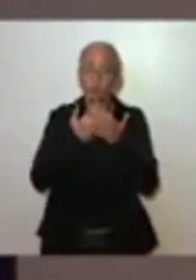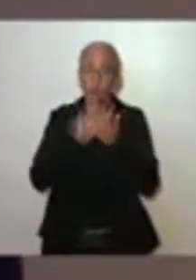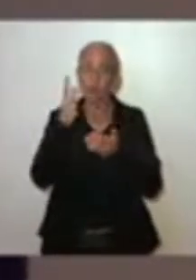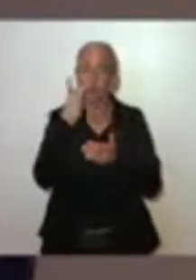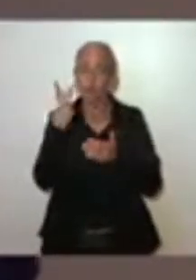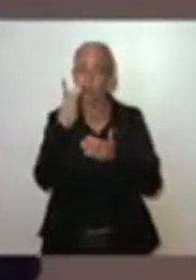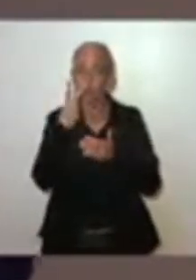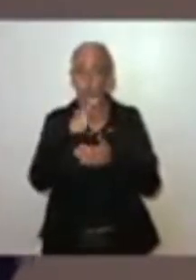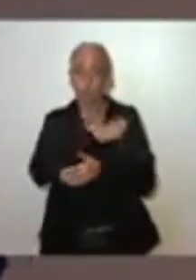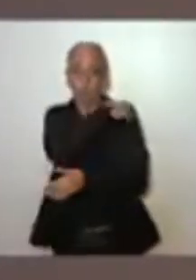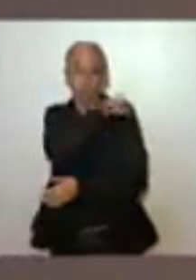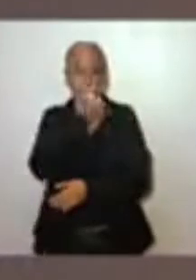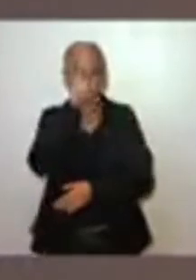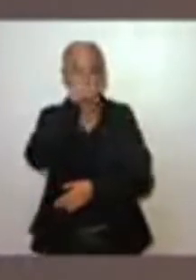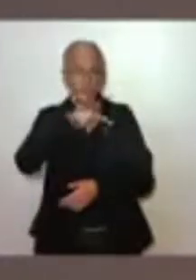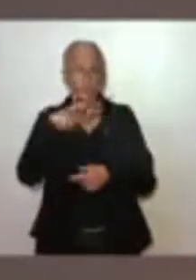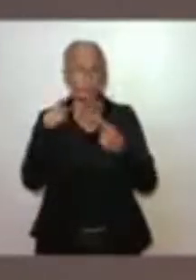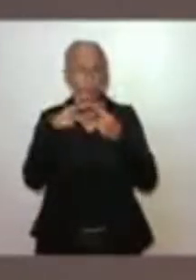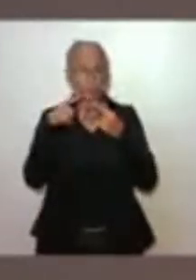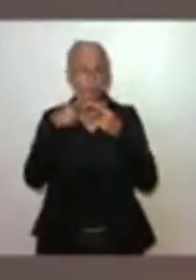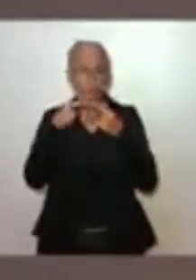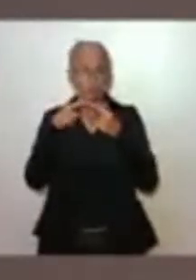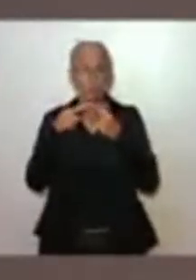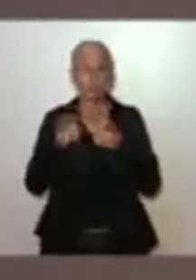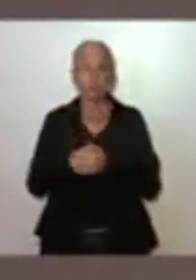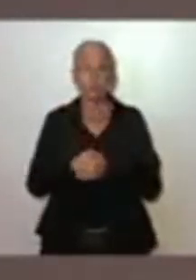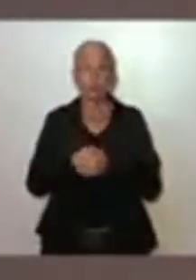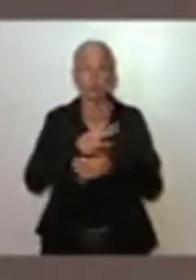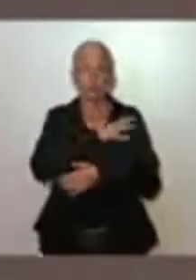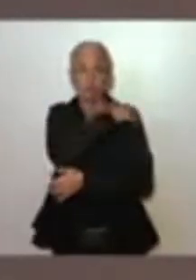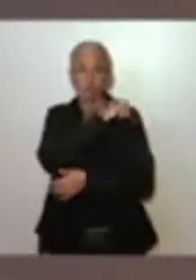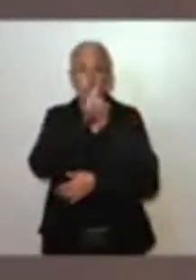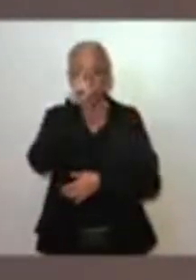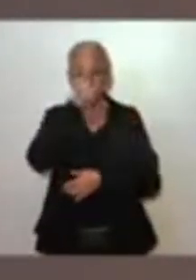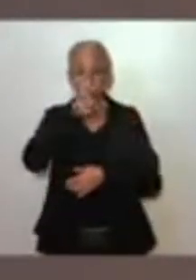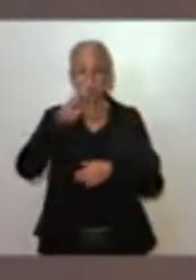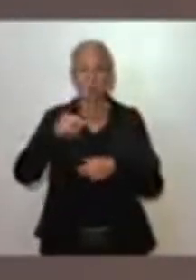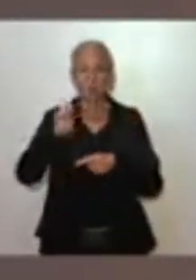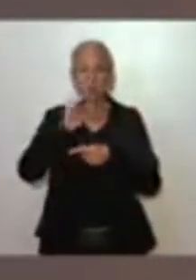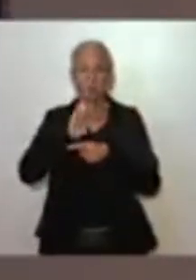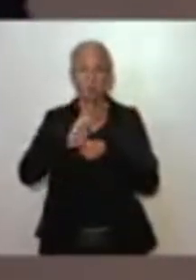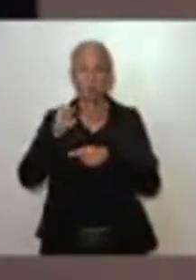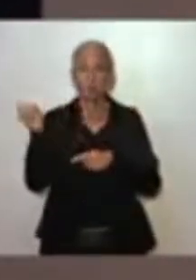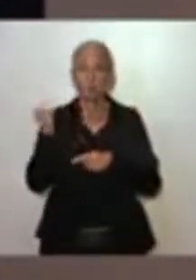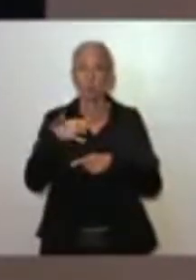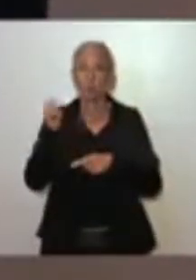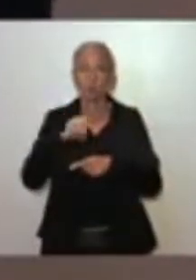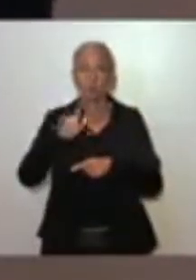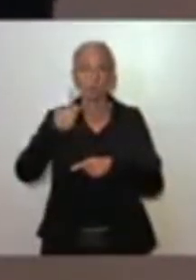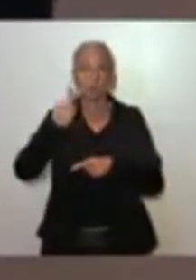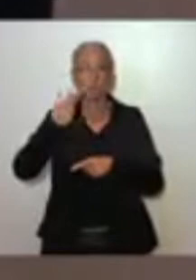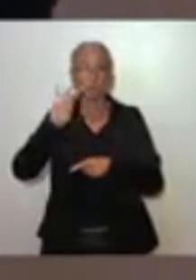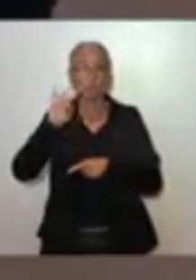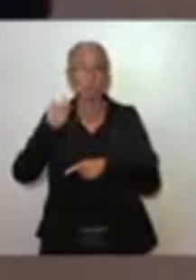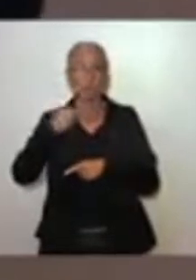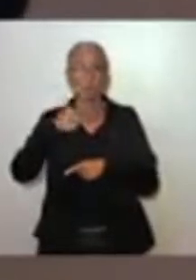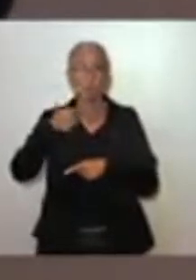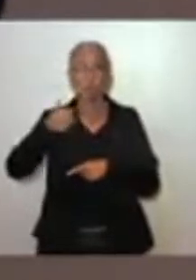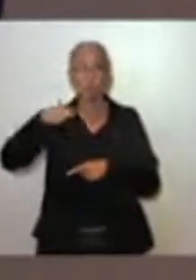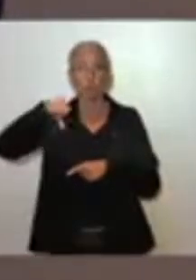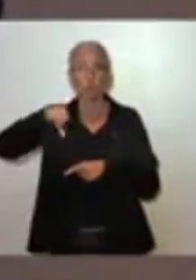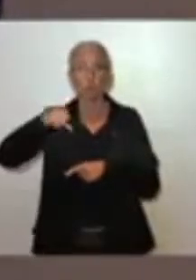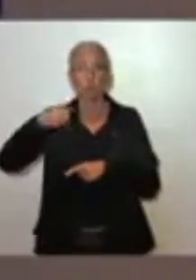ditaduras é uma a ditadura do estado novo sob Getúlio Vargas que faz de